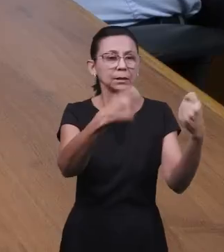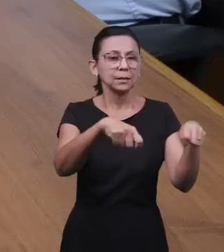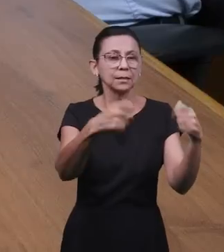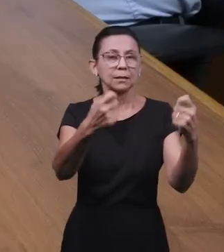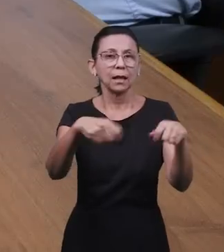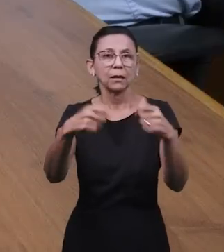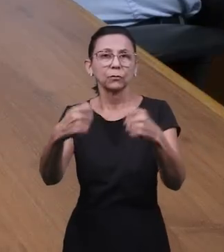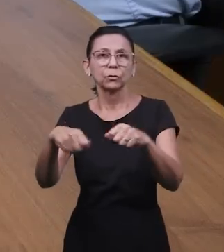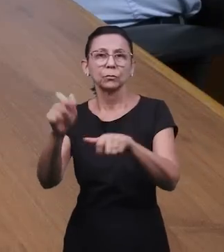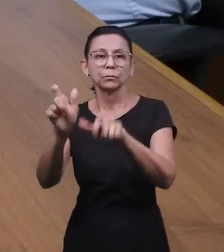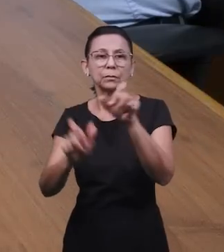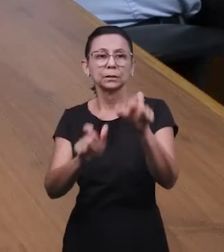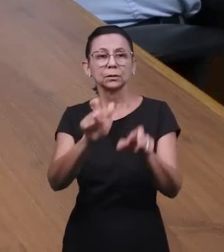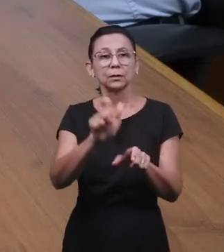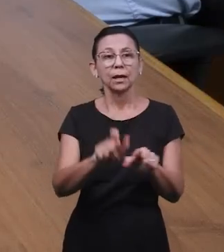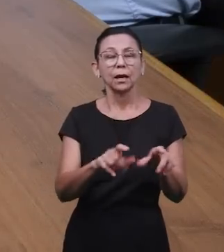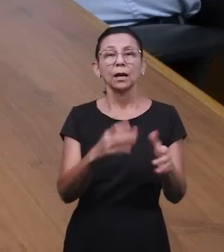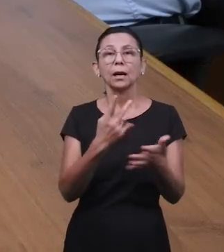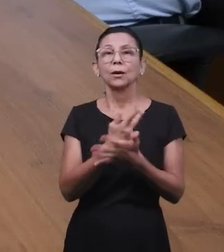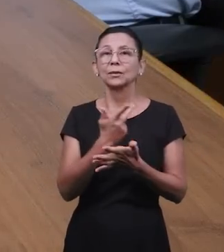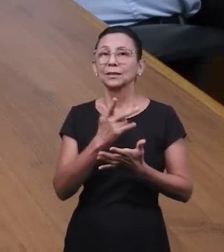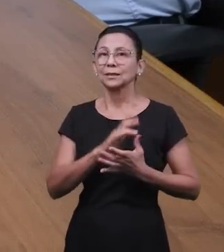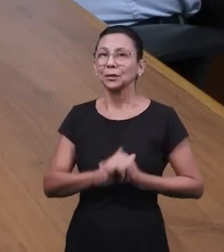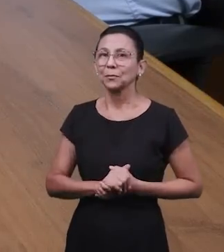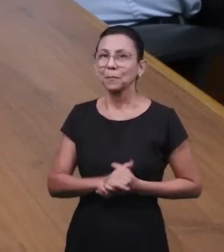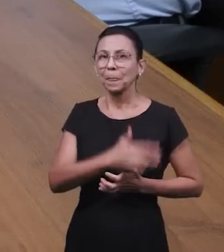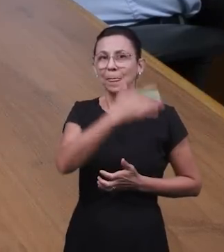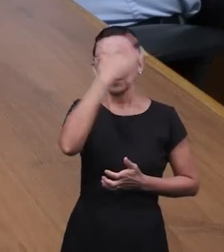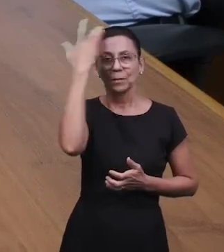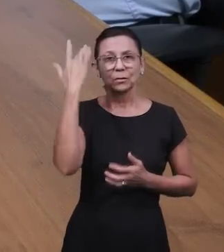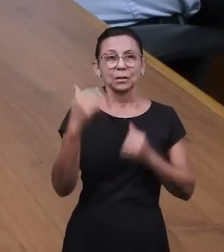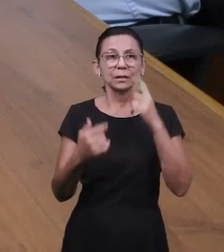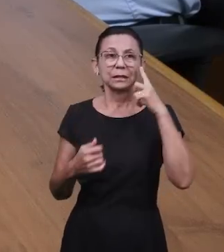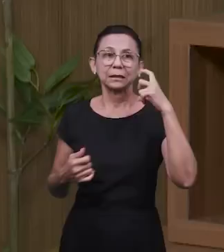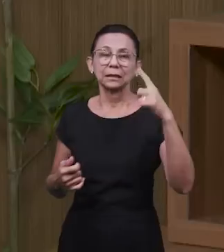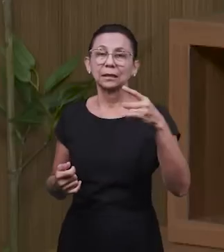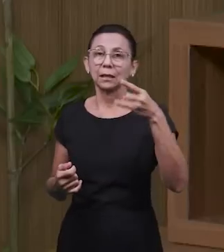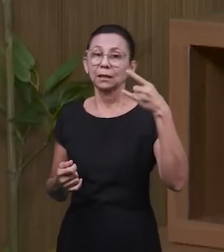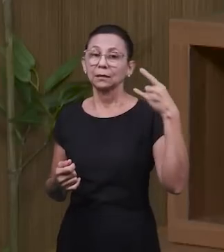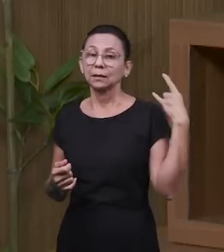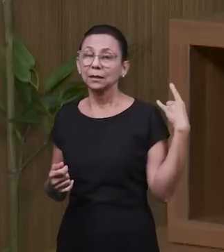as pessoas começaram a vir para a igreja com outro interesse, que é o pão que perece.